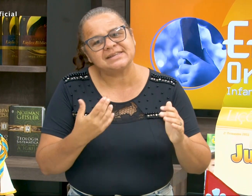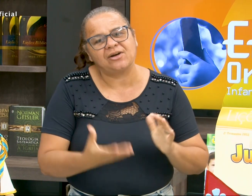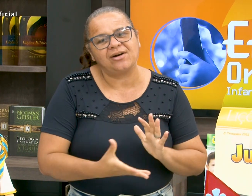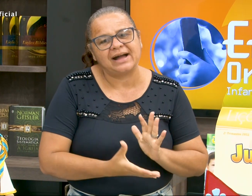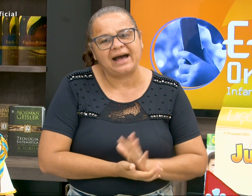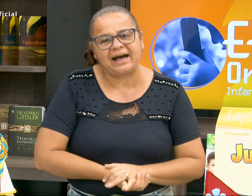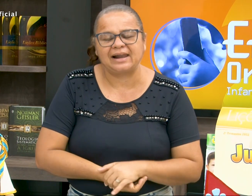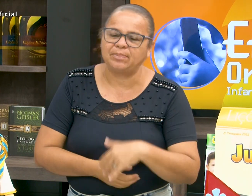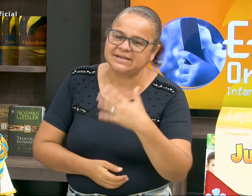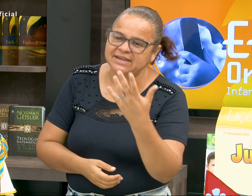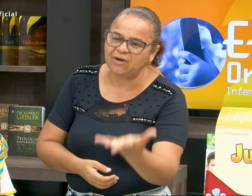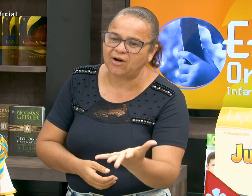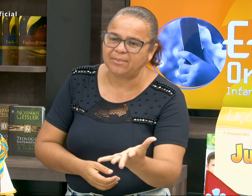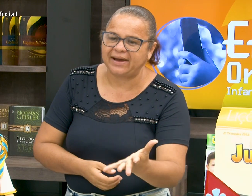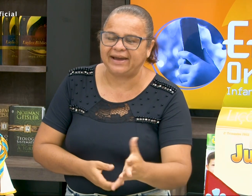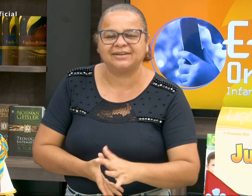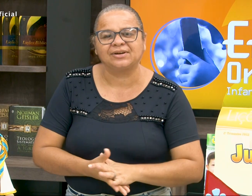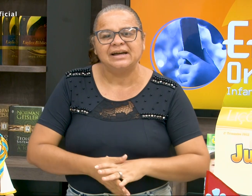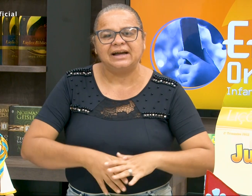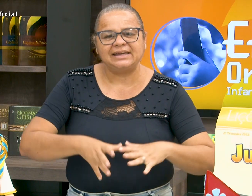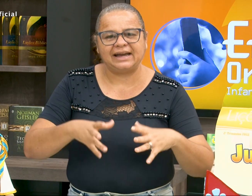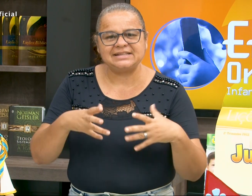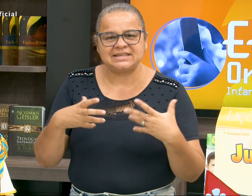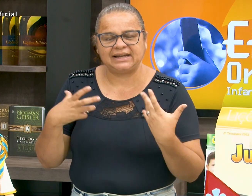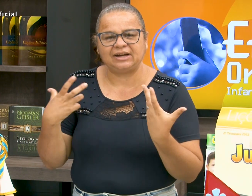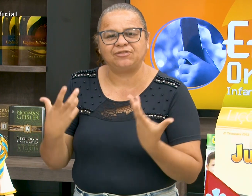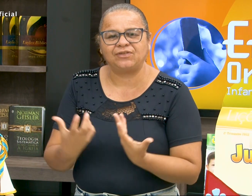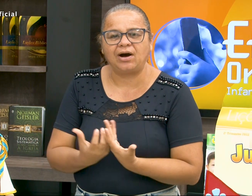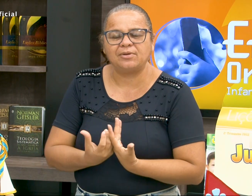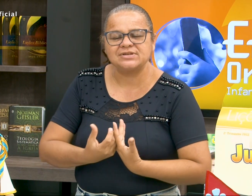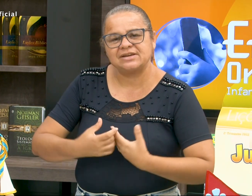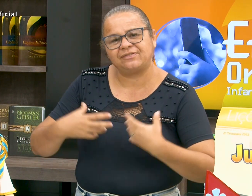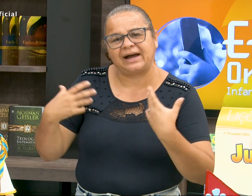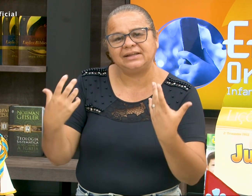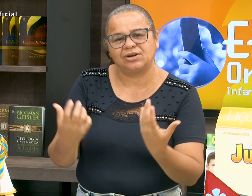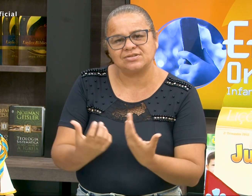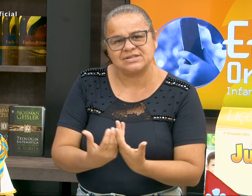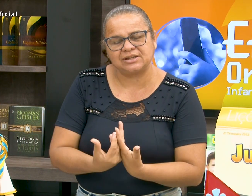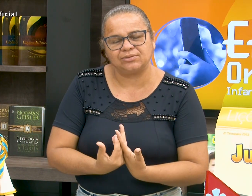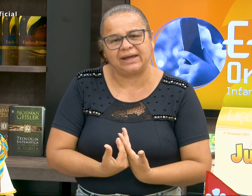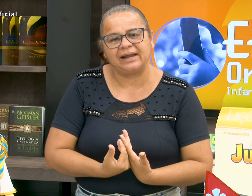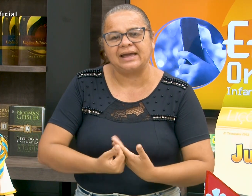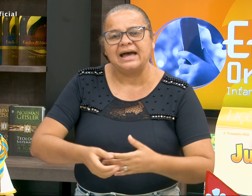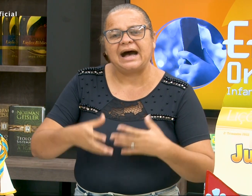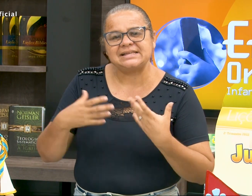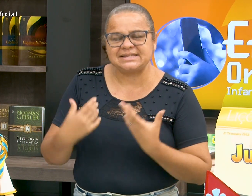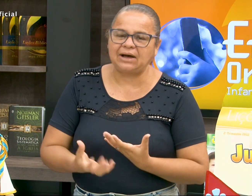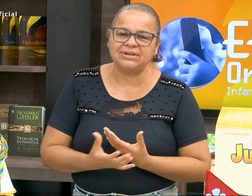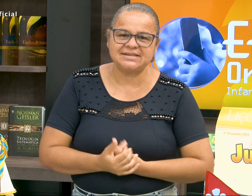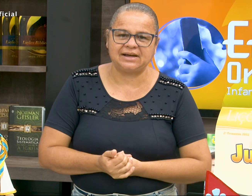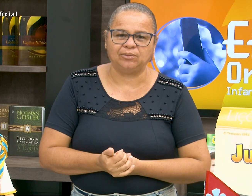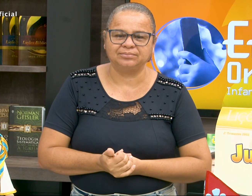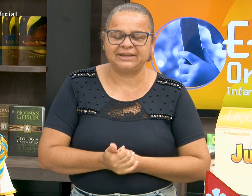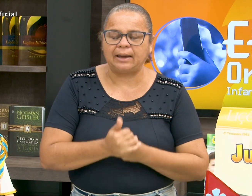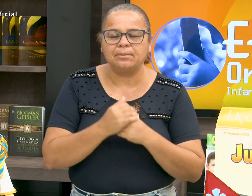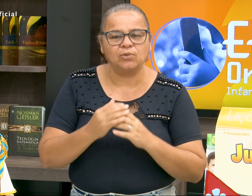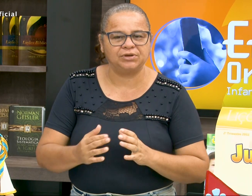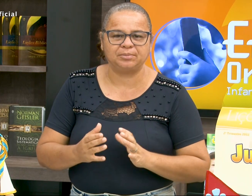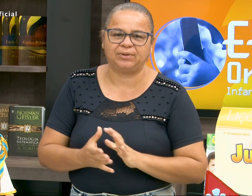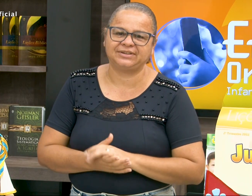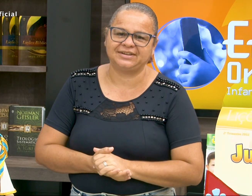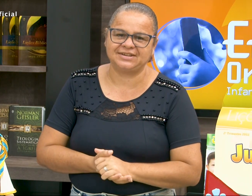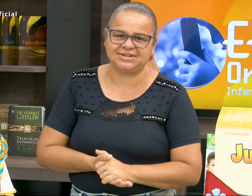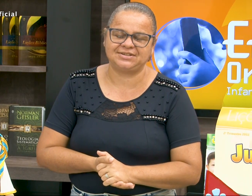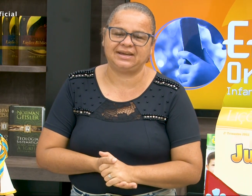Paz do Senhor, Carla. Paz do Senhor, Roberto. E aí, de certa forma, você vai introduzindo ele a saudação, que é